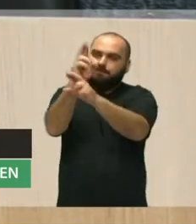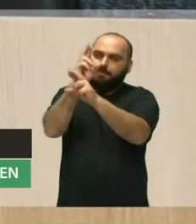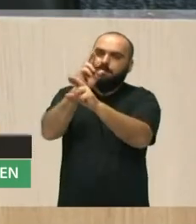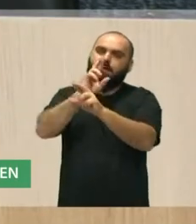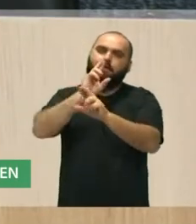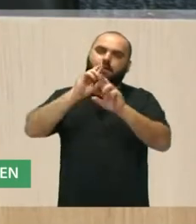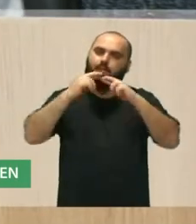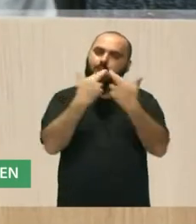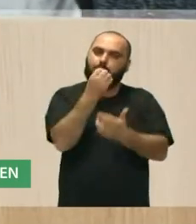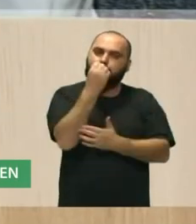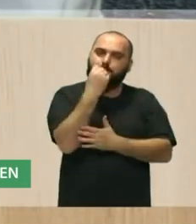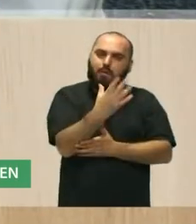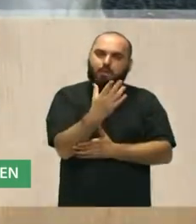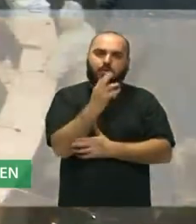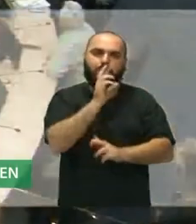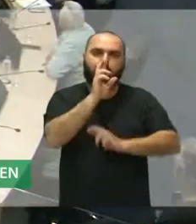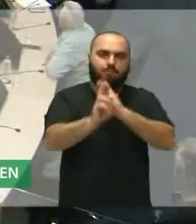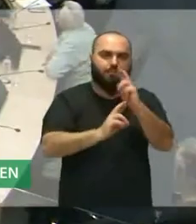resultados. Obrigada.